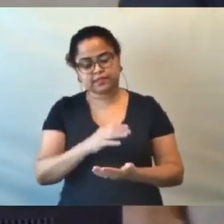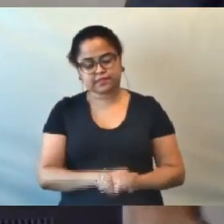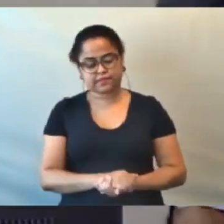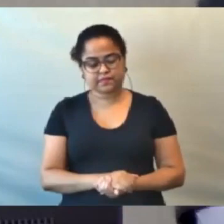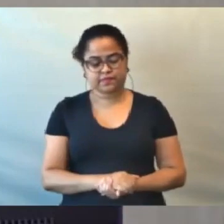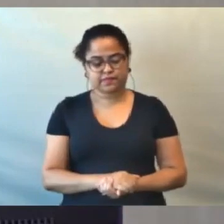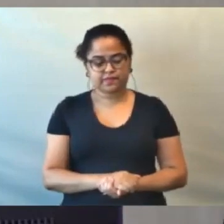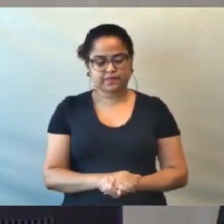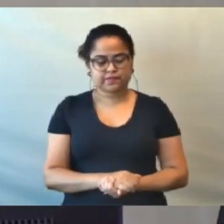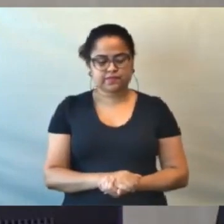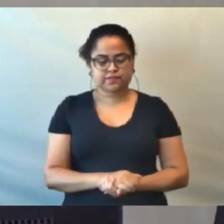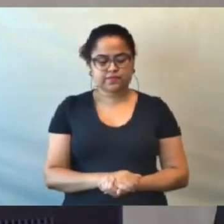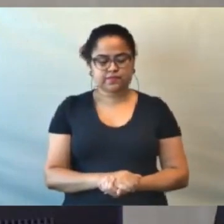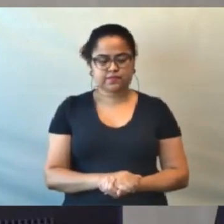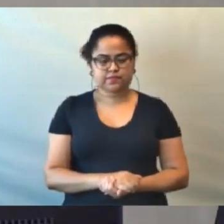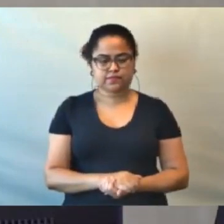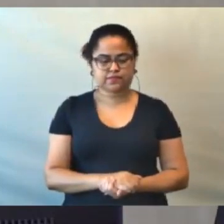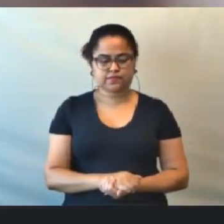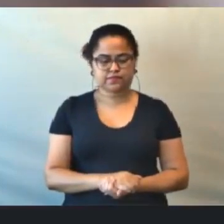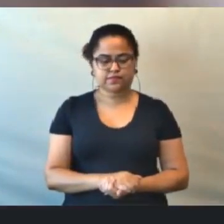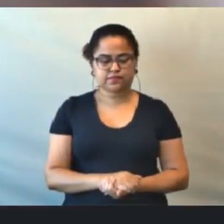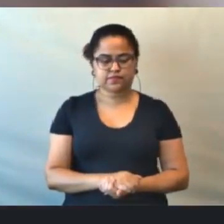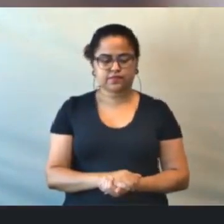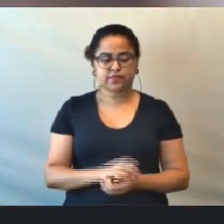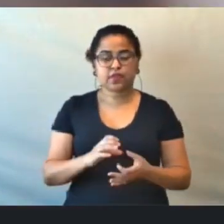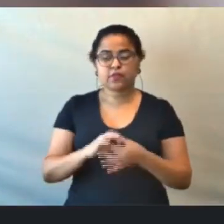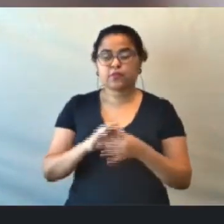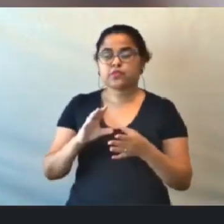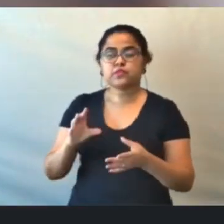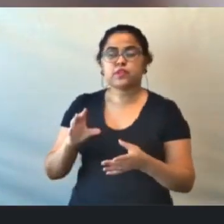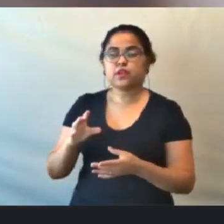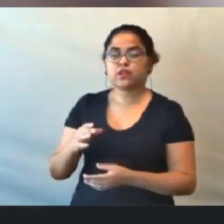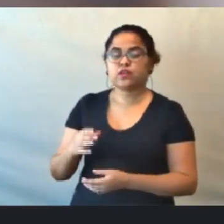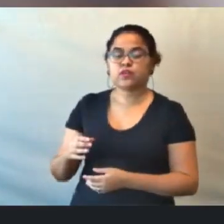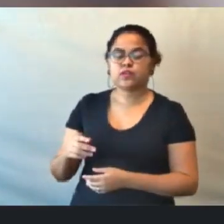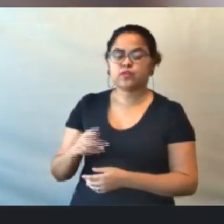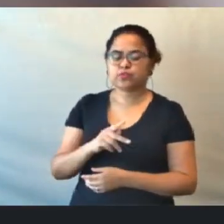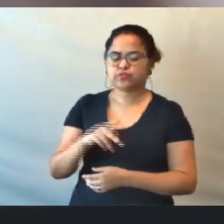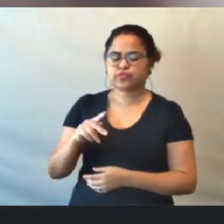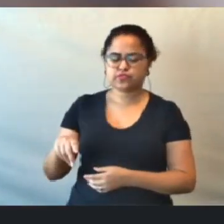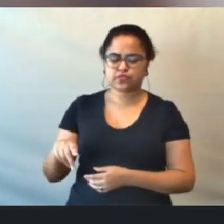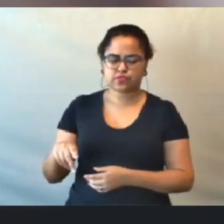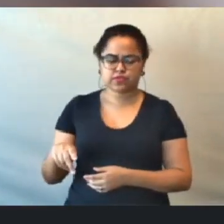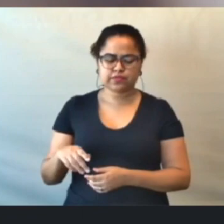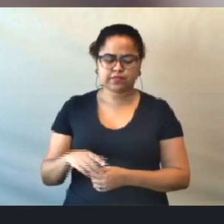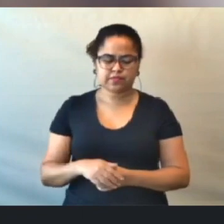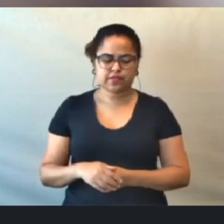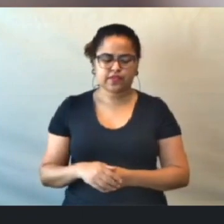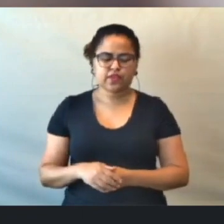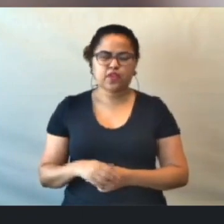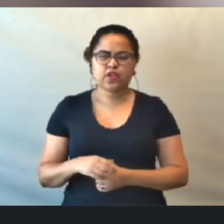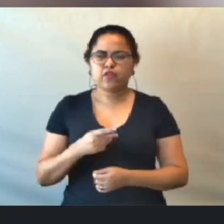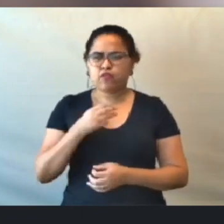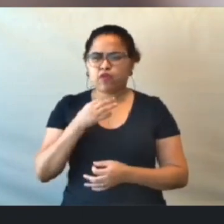Pois não, professora? Eu vou comentar rapidamente, né, exatamente isso que o professor